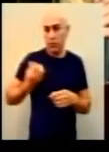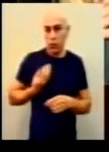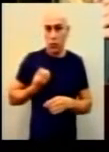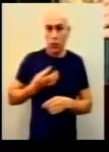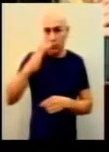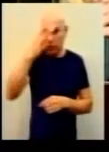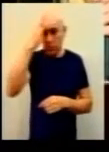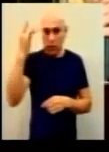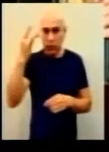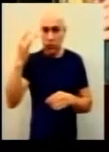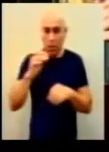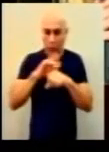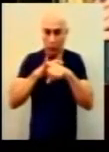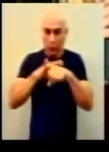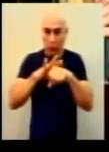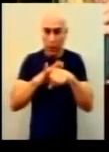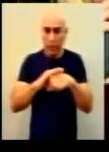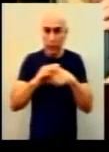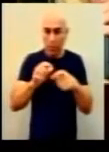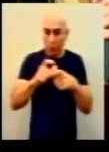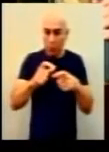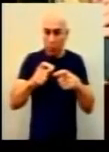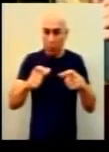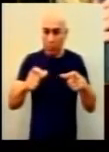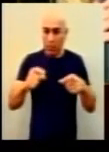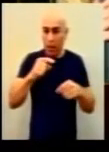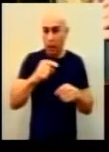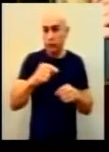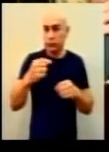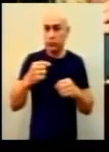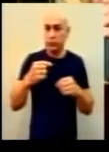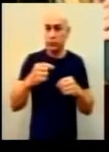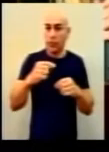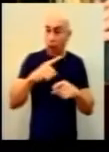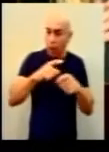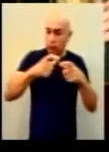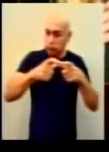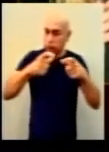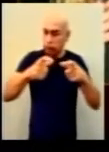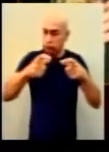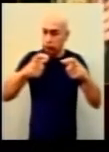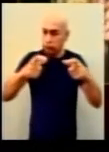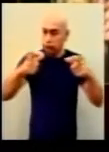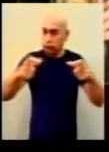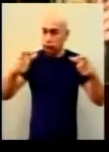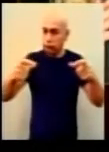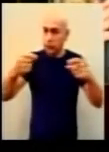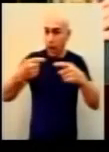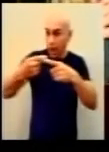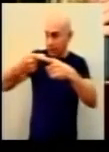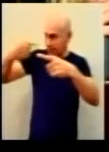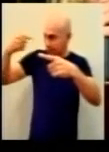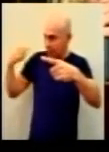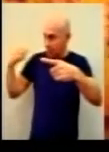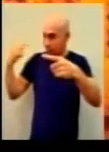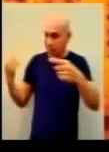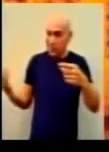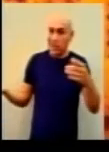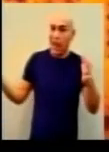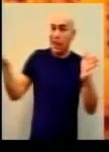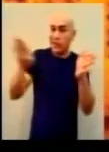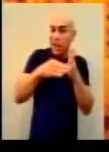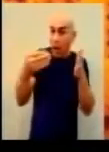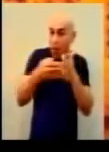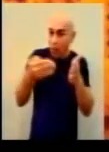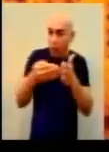estão acontecendo aos poucos, ao longo do tempo. É claro que aumentando, de uma semana para outra a gente tem registrado esse